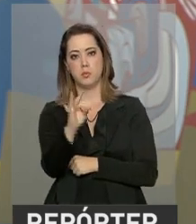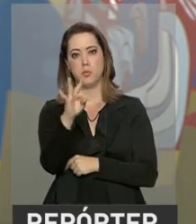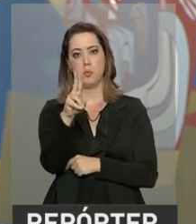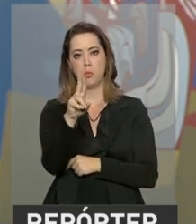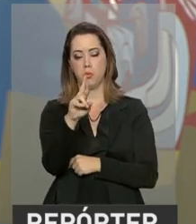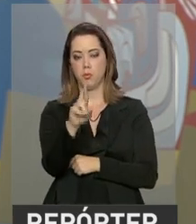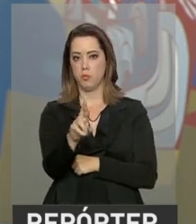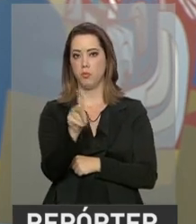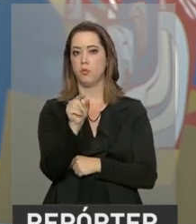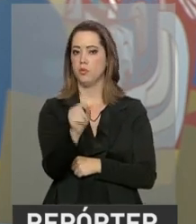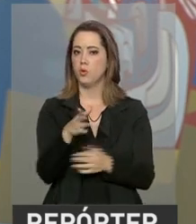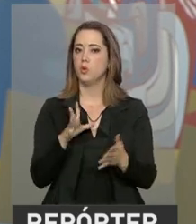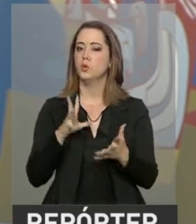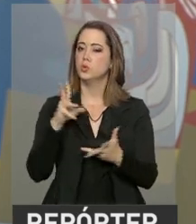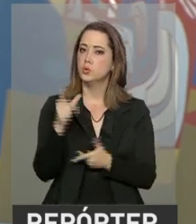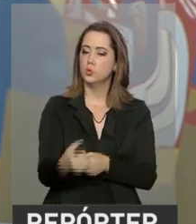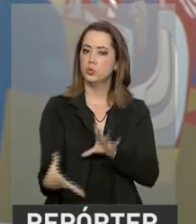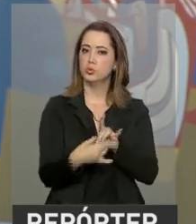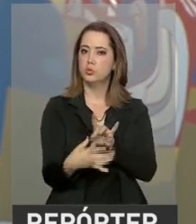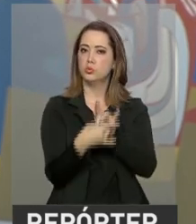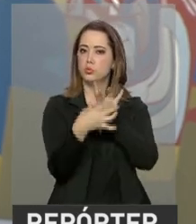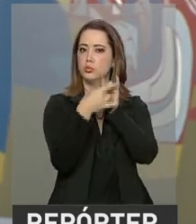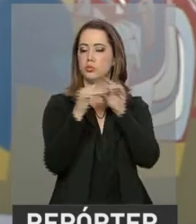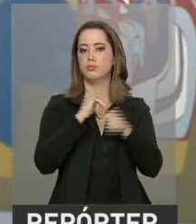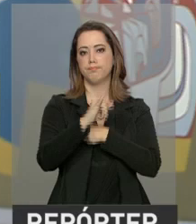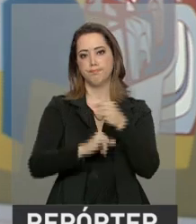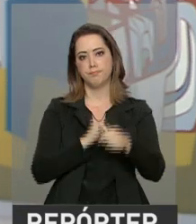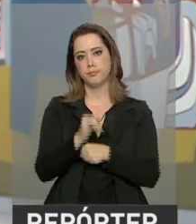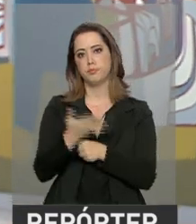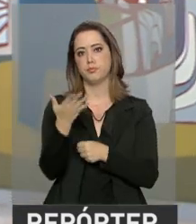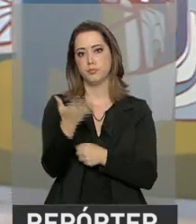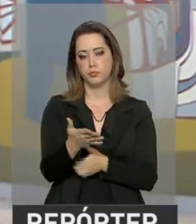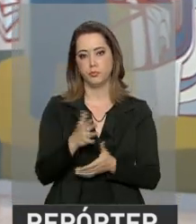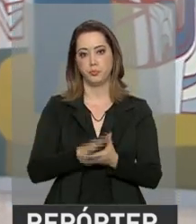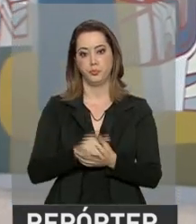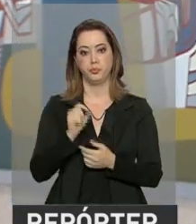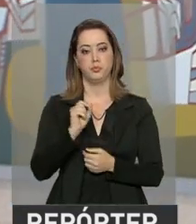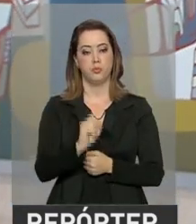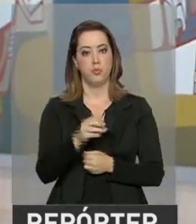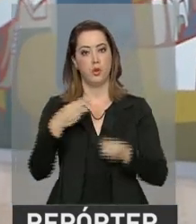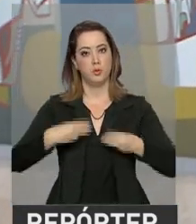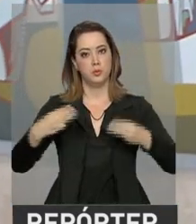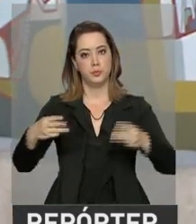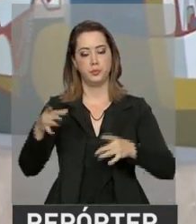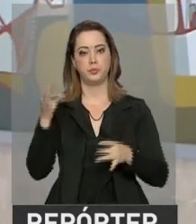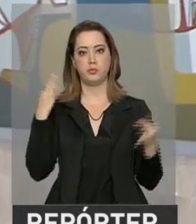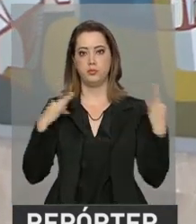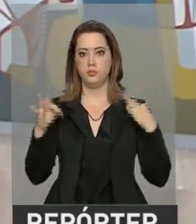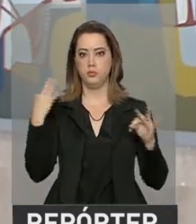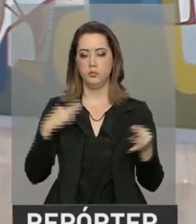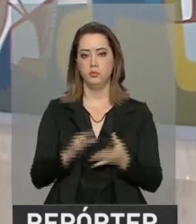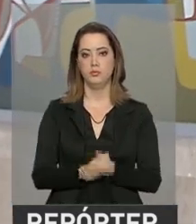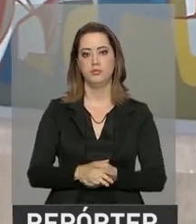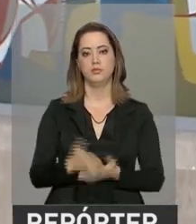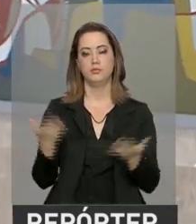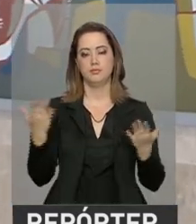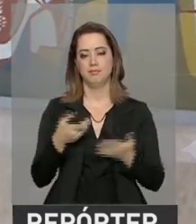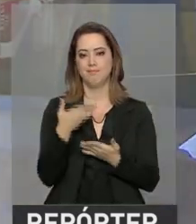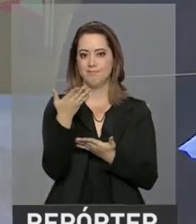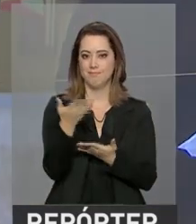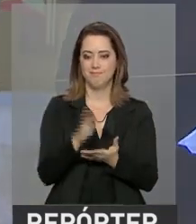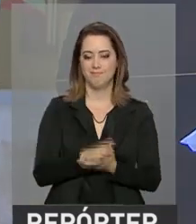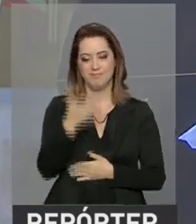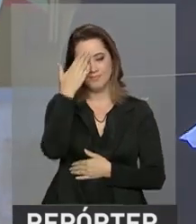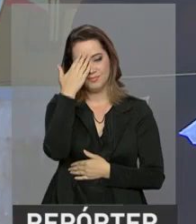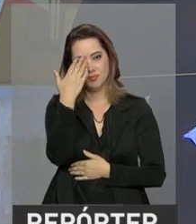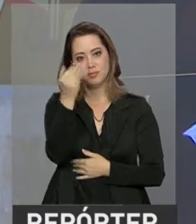do Rio de Janeiro tudo isso por meio da plataforma canal Braços Abertos do Ministério do Turismo Daniele Voltamos com você obrigada